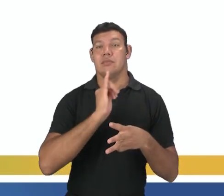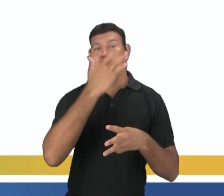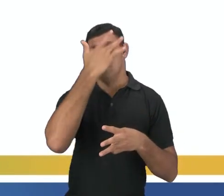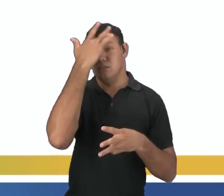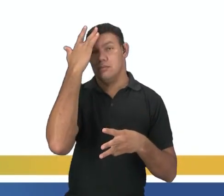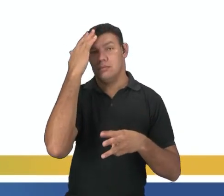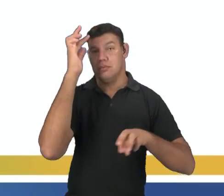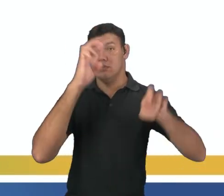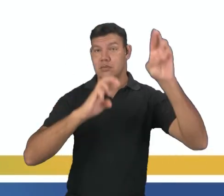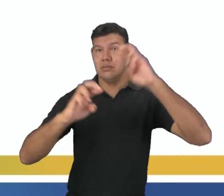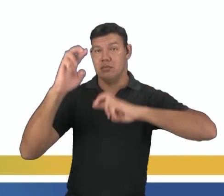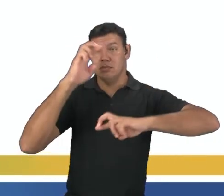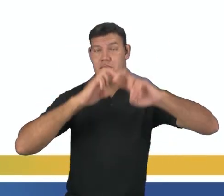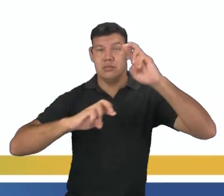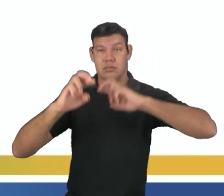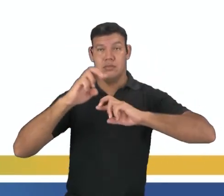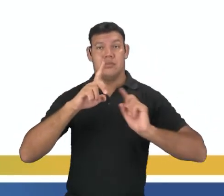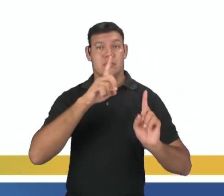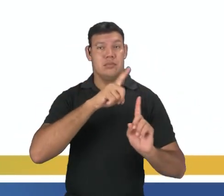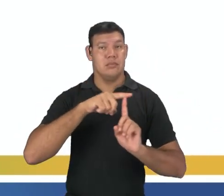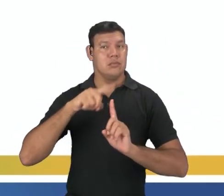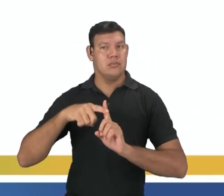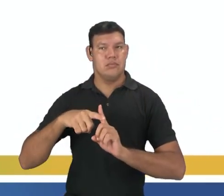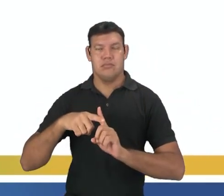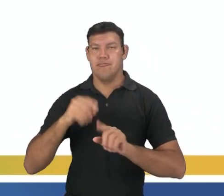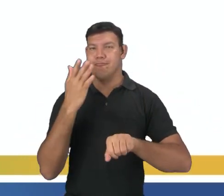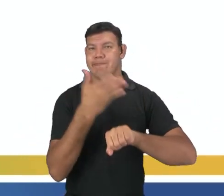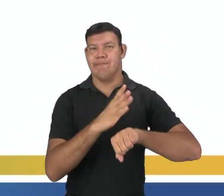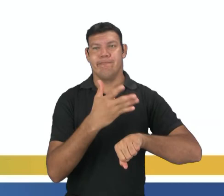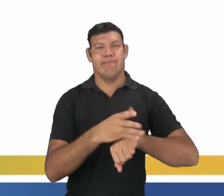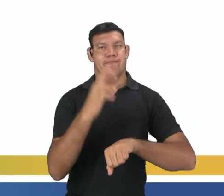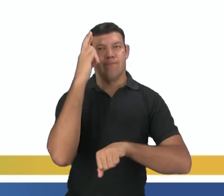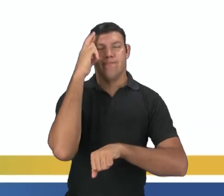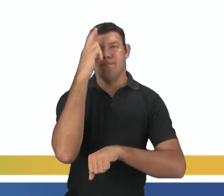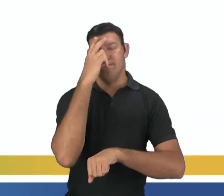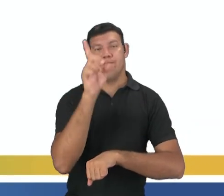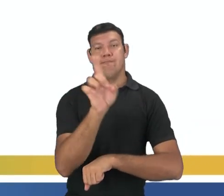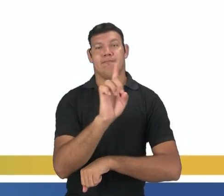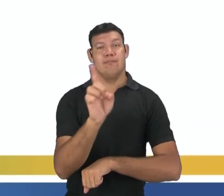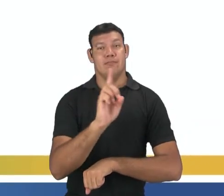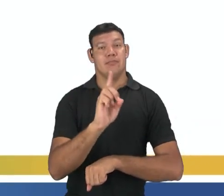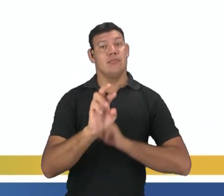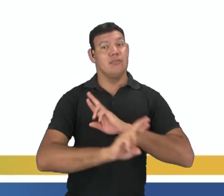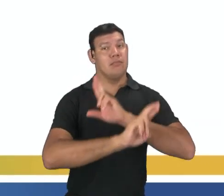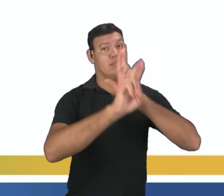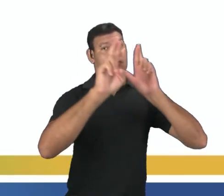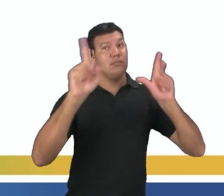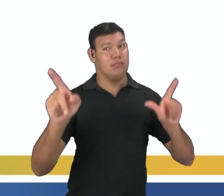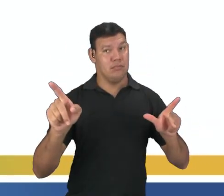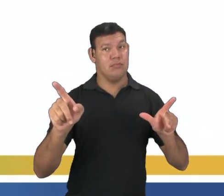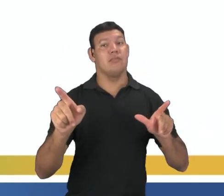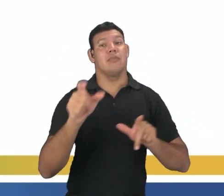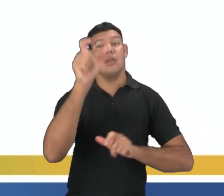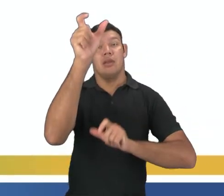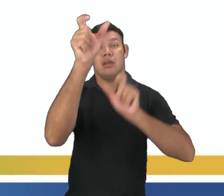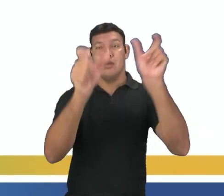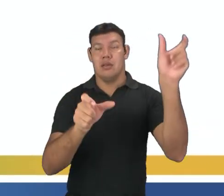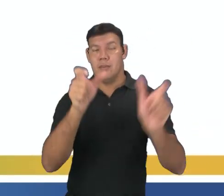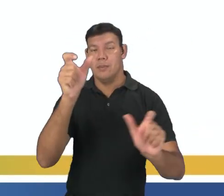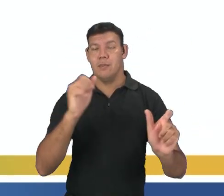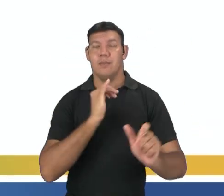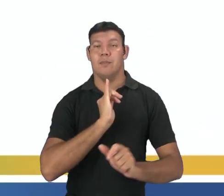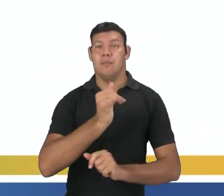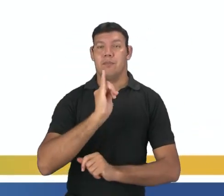observador. Esse tipo de narrador não participa da história, é diferente do narrador personagem,